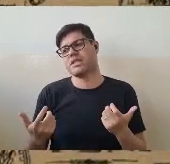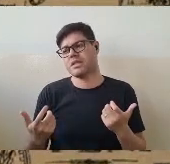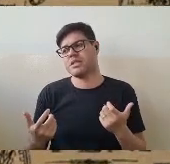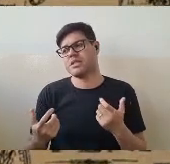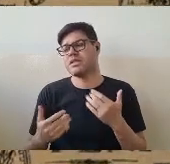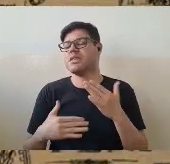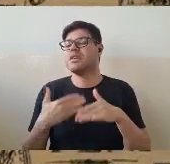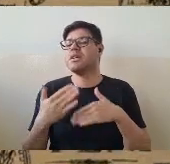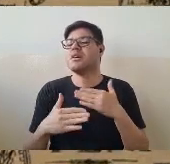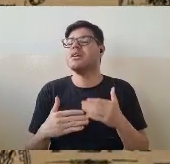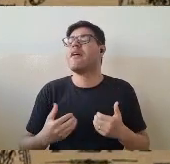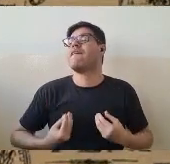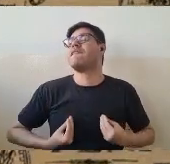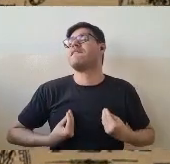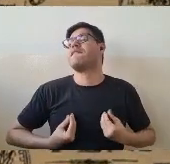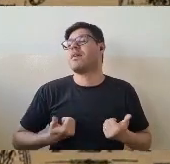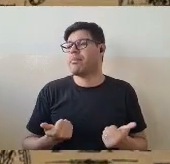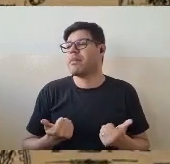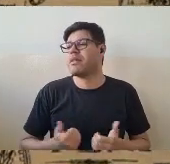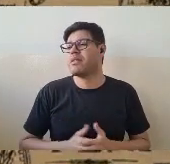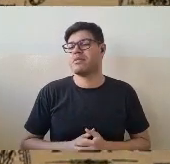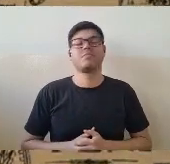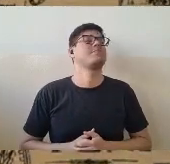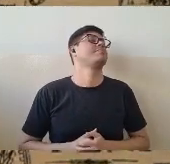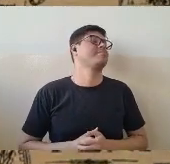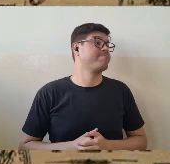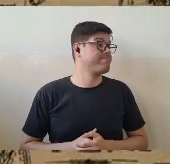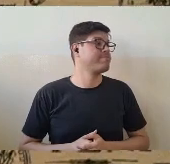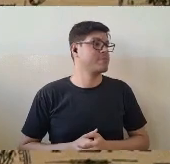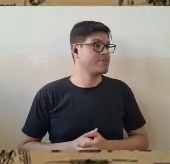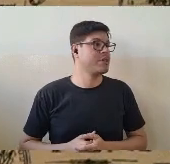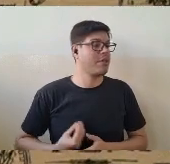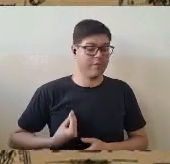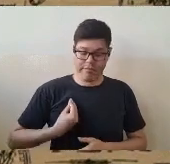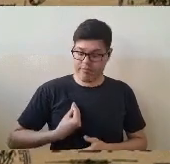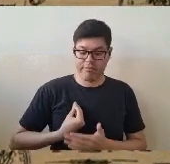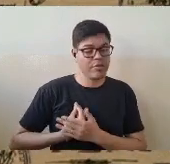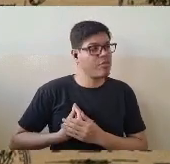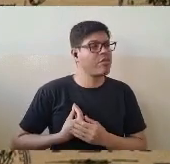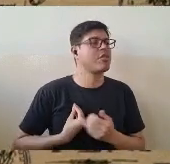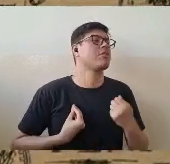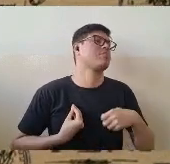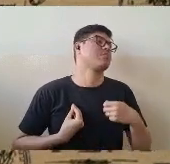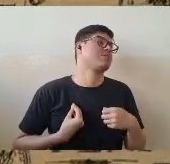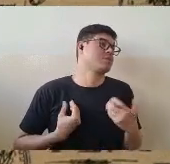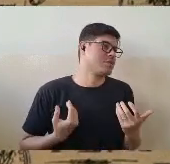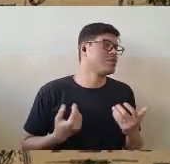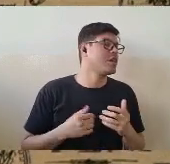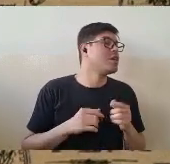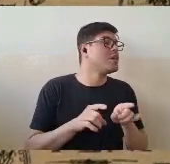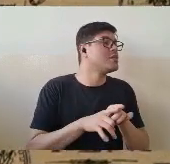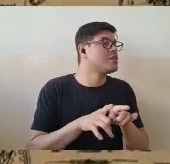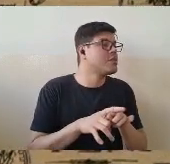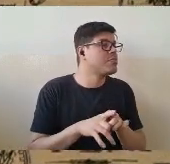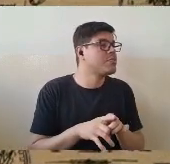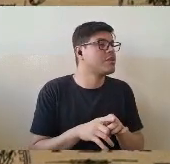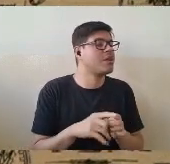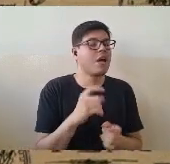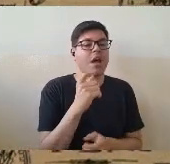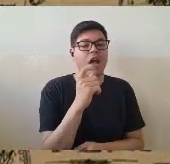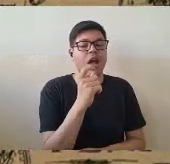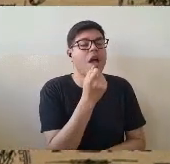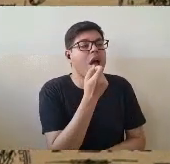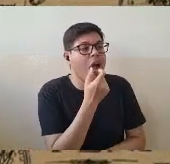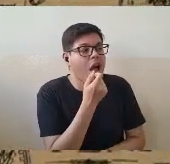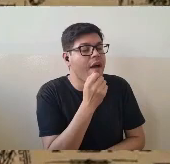criança acaba todos os sintomas. Você vai usar uma Novalgina aí, entendeu? Um paracetamol, para combater esses efeitos